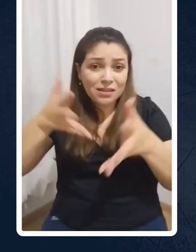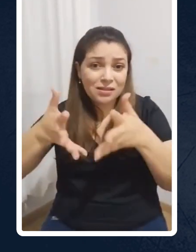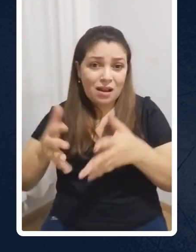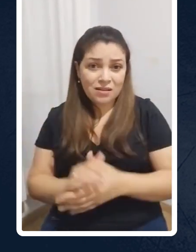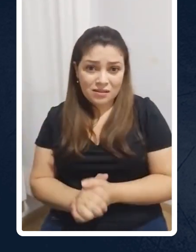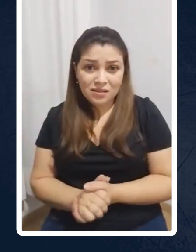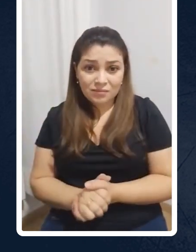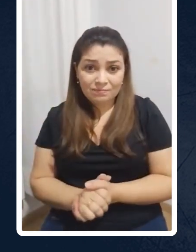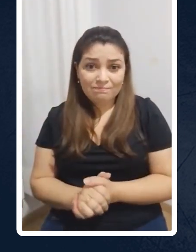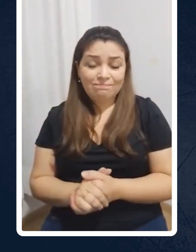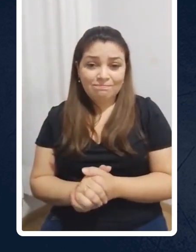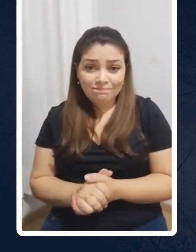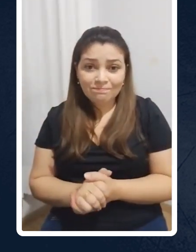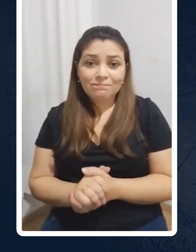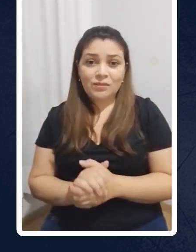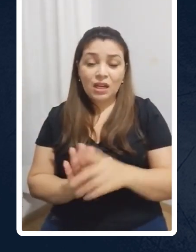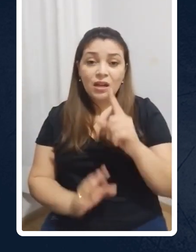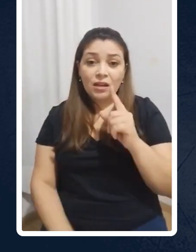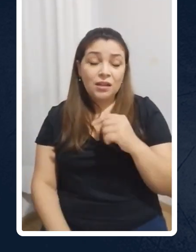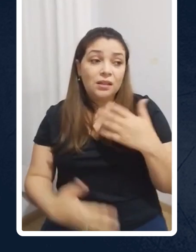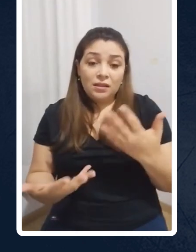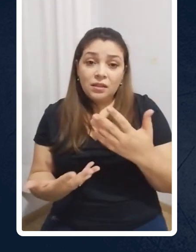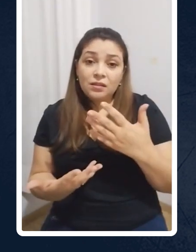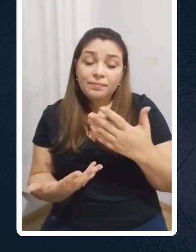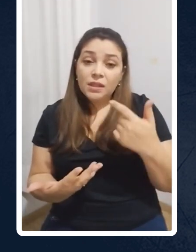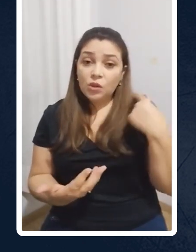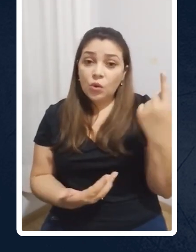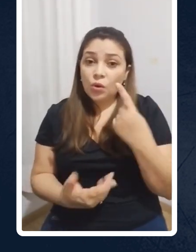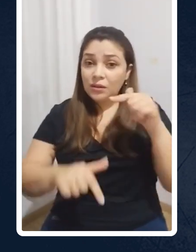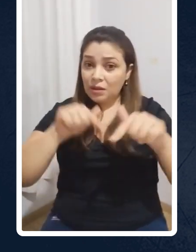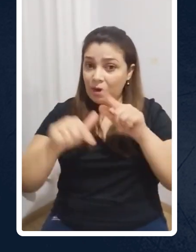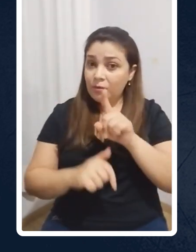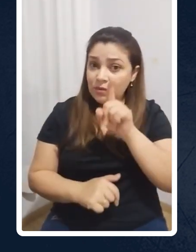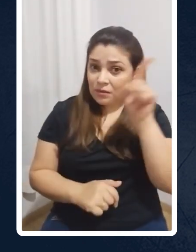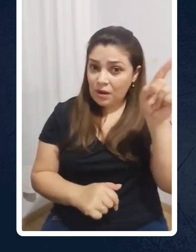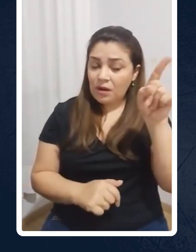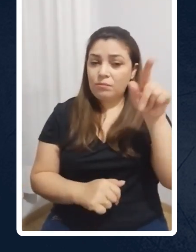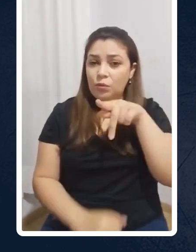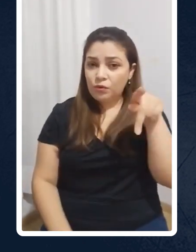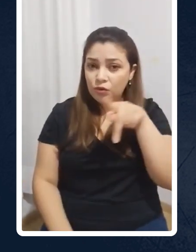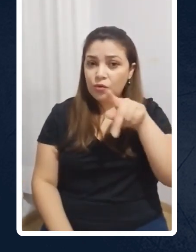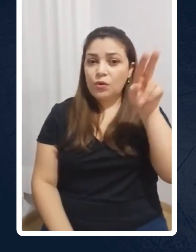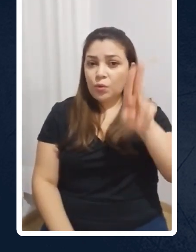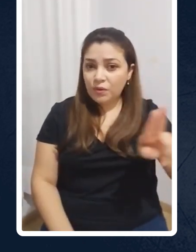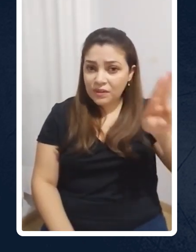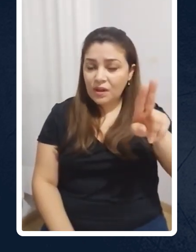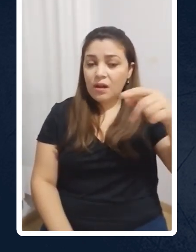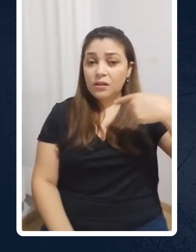Nós fazíamos... Dalcide trabalhava lá, era professor na universidade, e eu e as meninas tínhamos